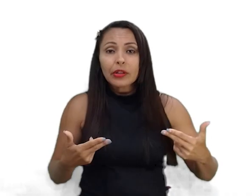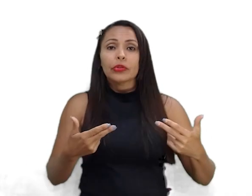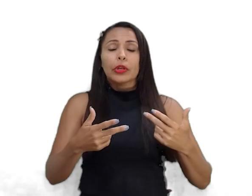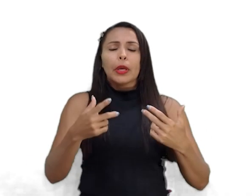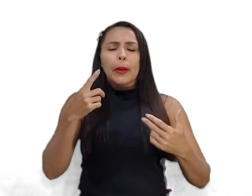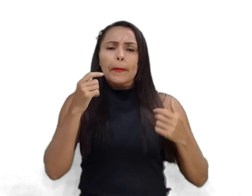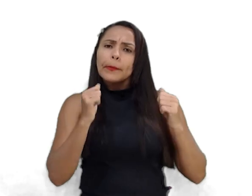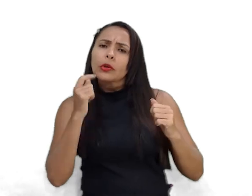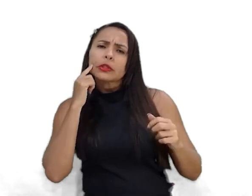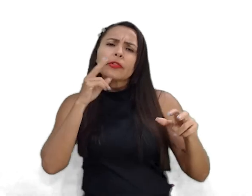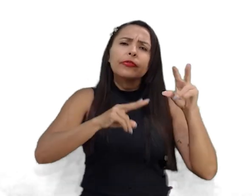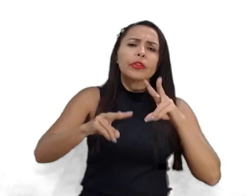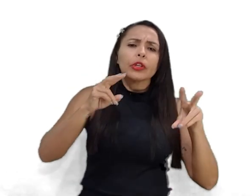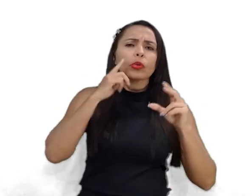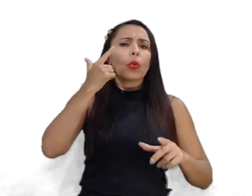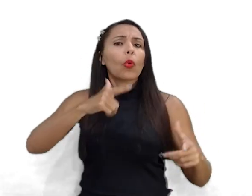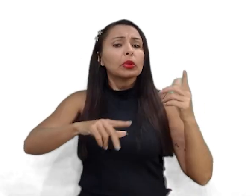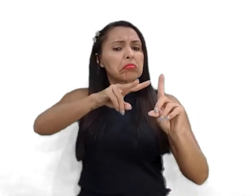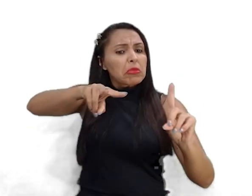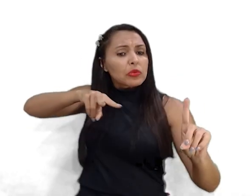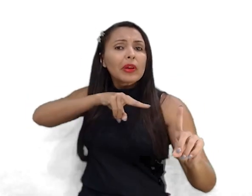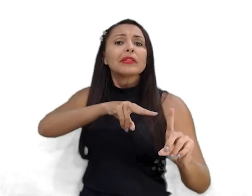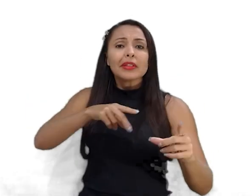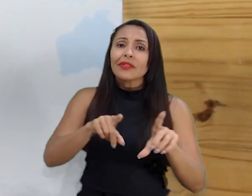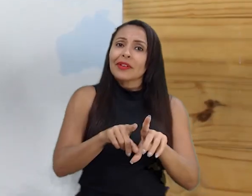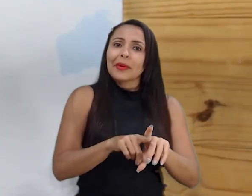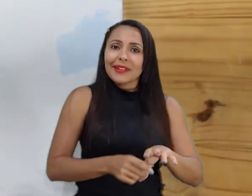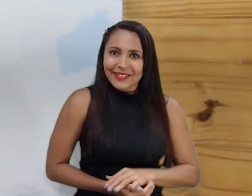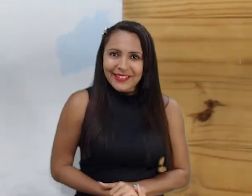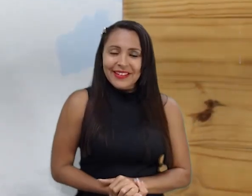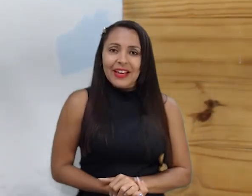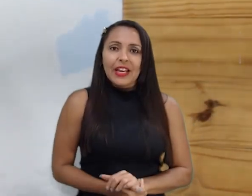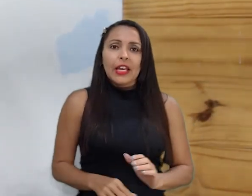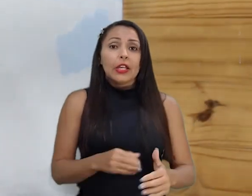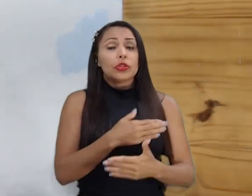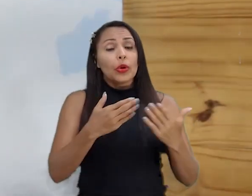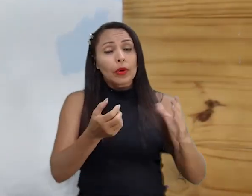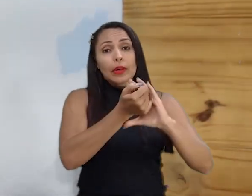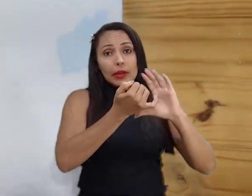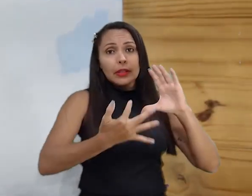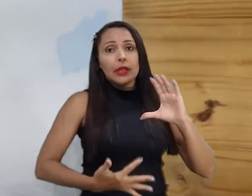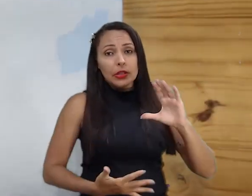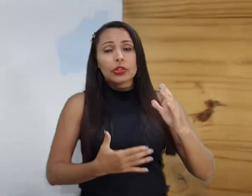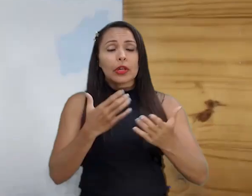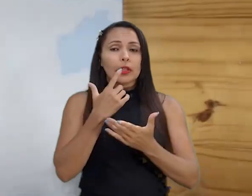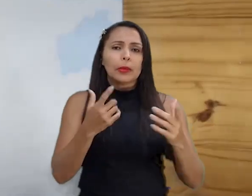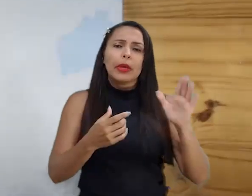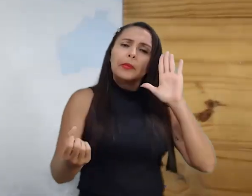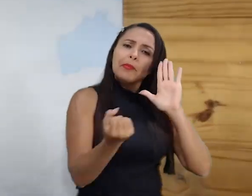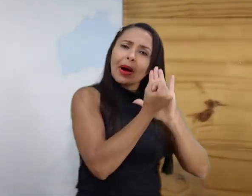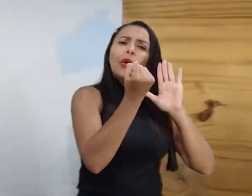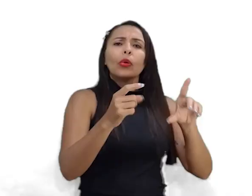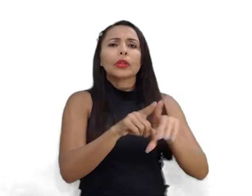ser vistos com outras perspectivas, com outro campo de visão, sabe? Isso é uma grande característica do cubismo e que marcou o